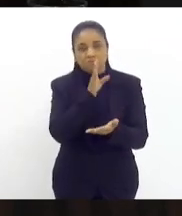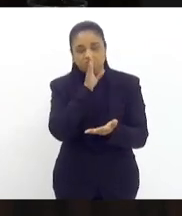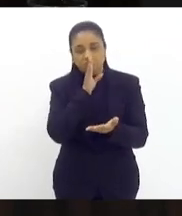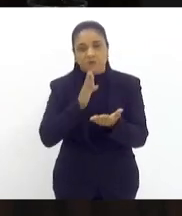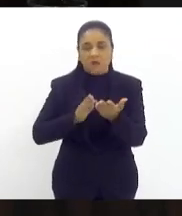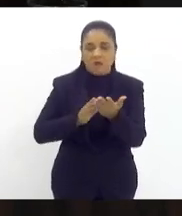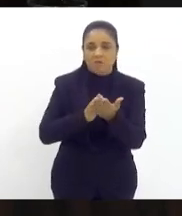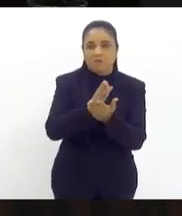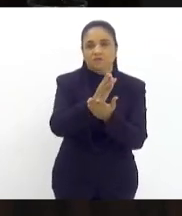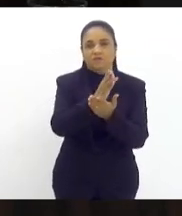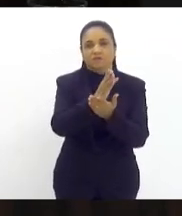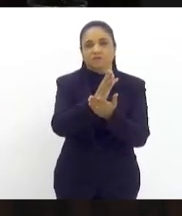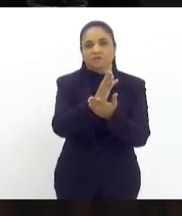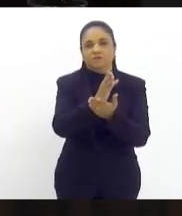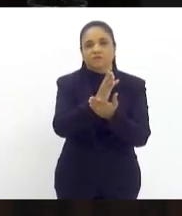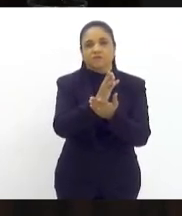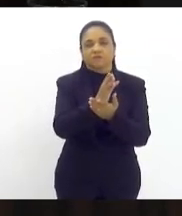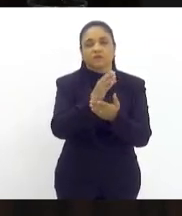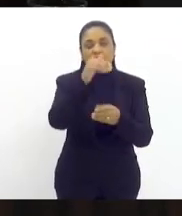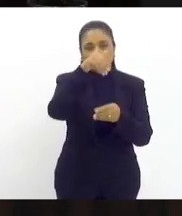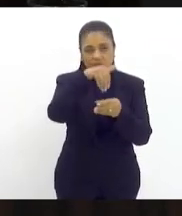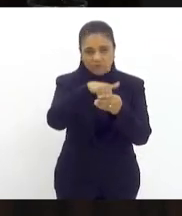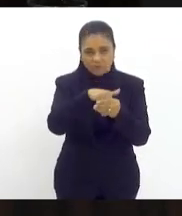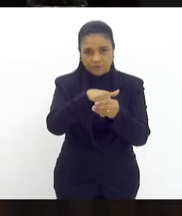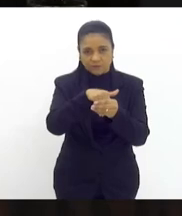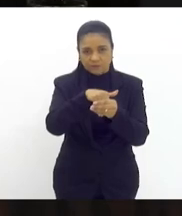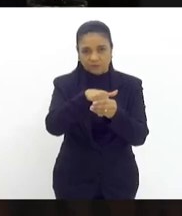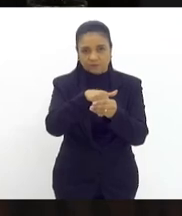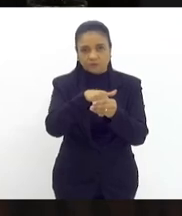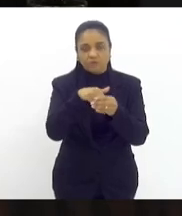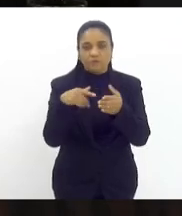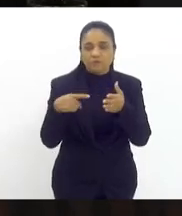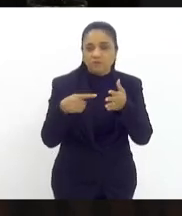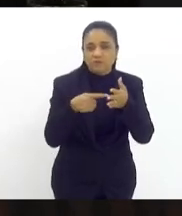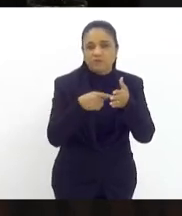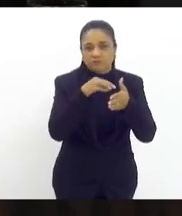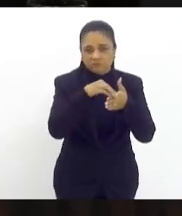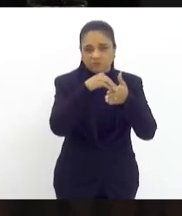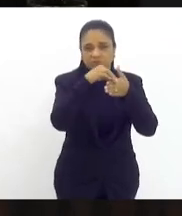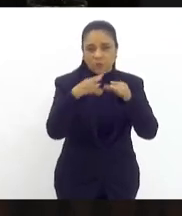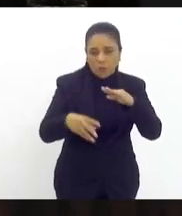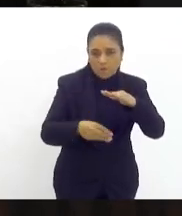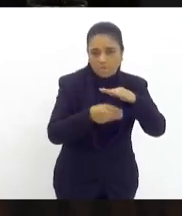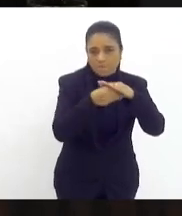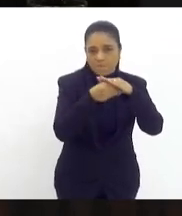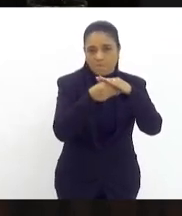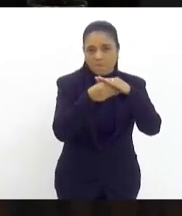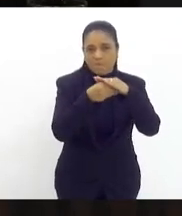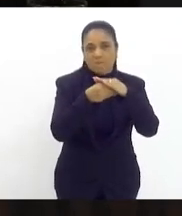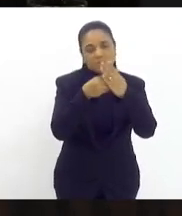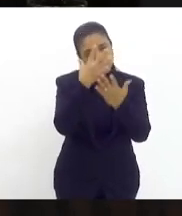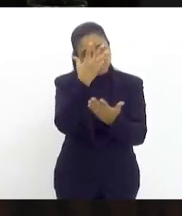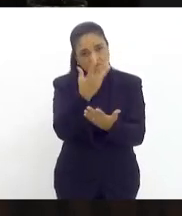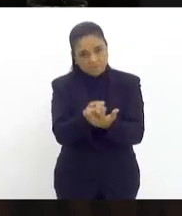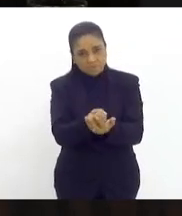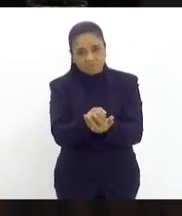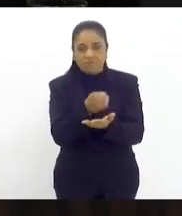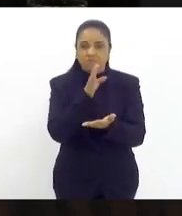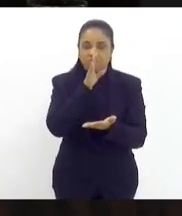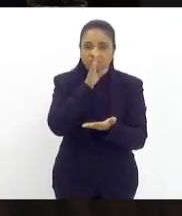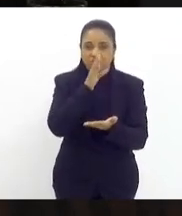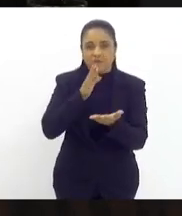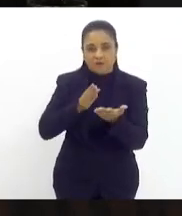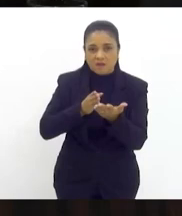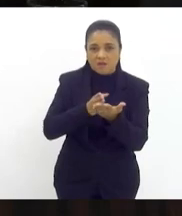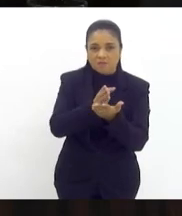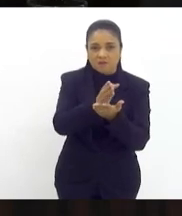aprovado em votação indicação assim emendada senhores que aprovam permaneçam como